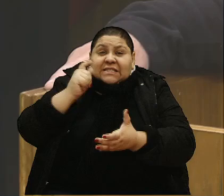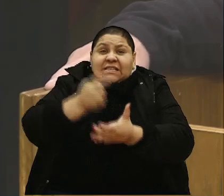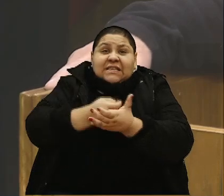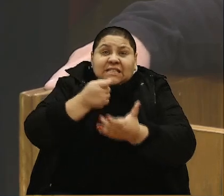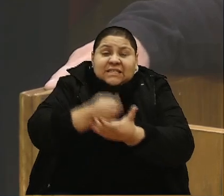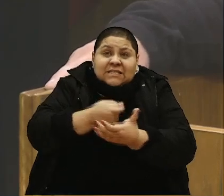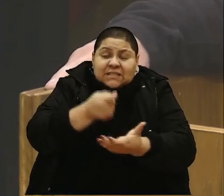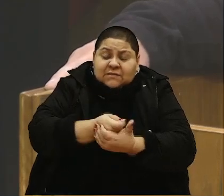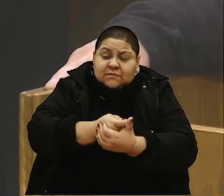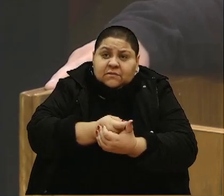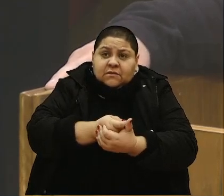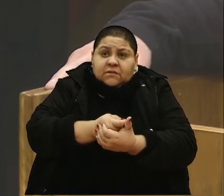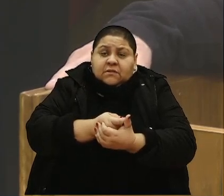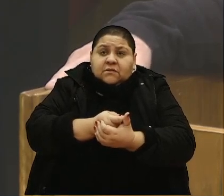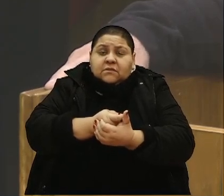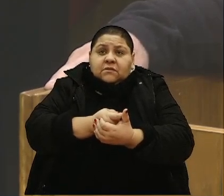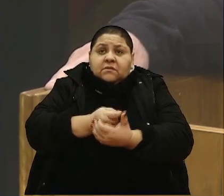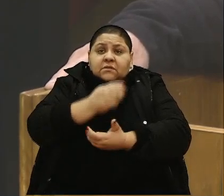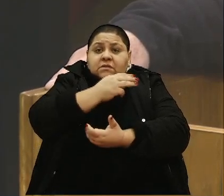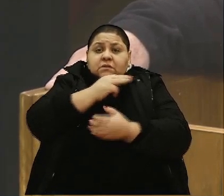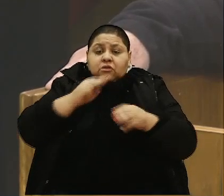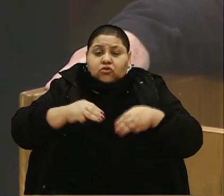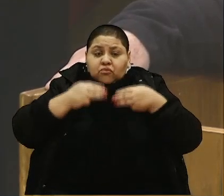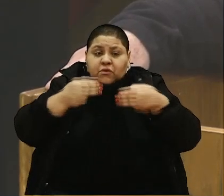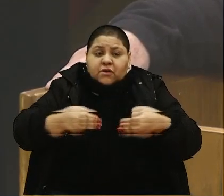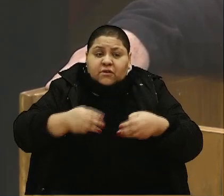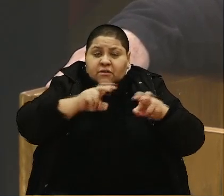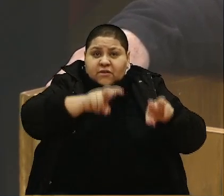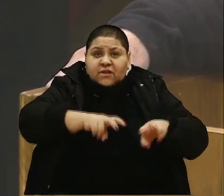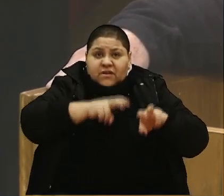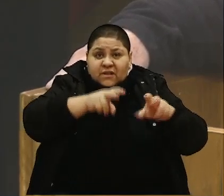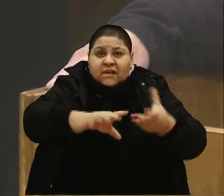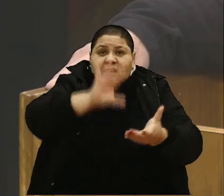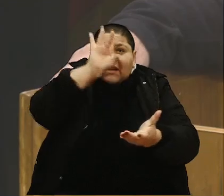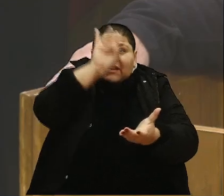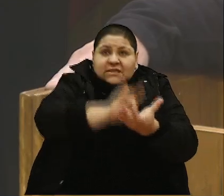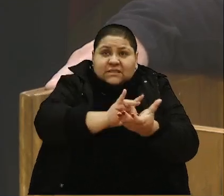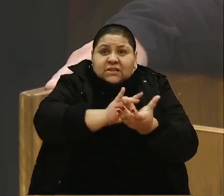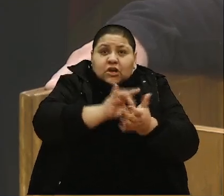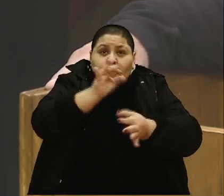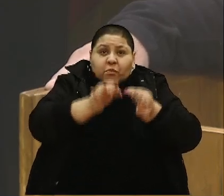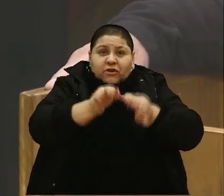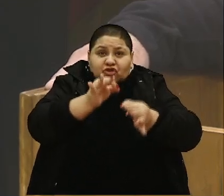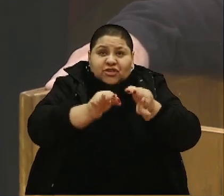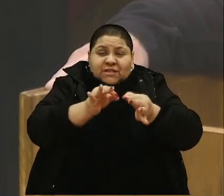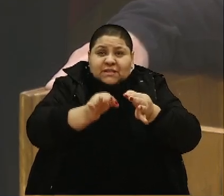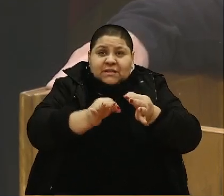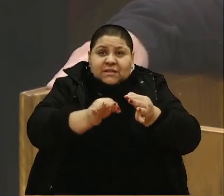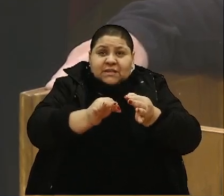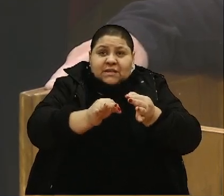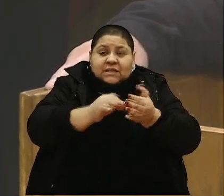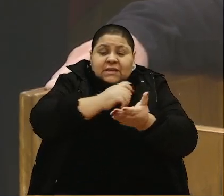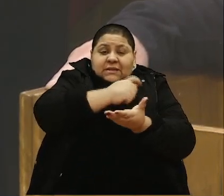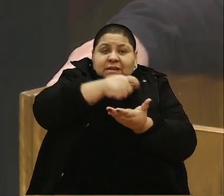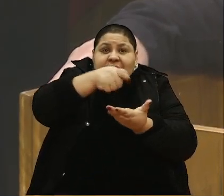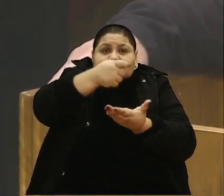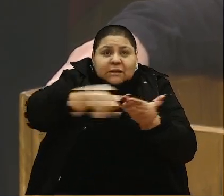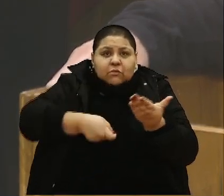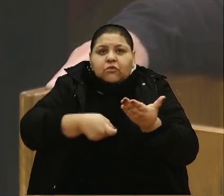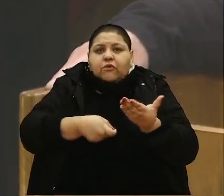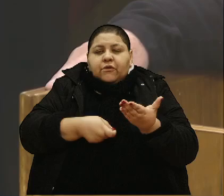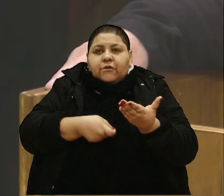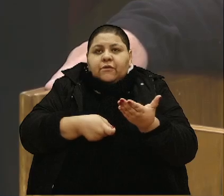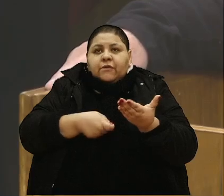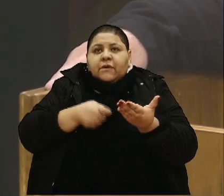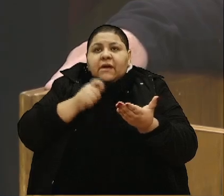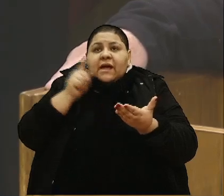de parte do Ministério da Fazenda de estabelecer uma justiça tributária no nosso país, se